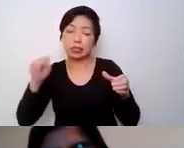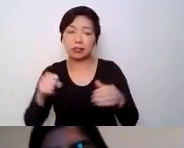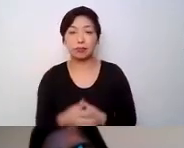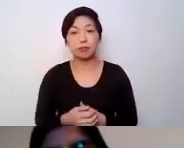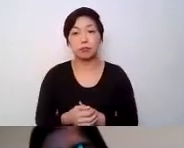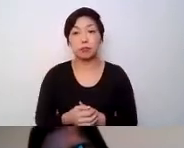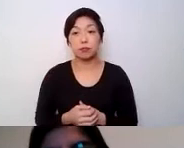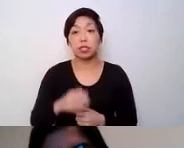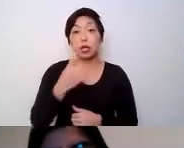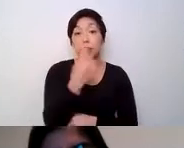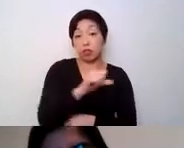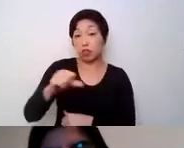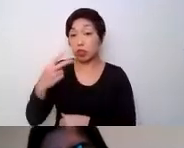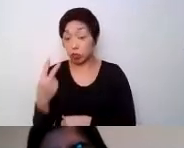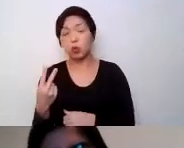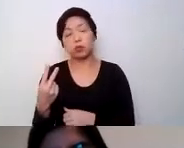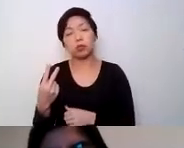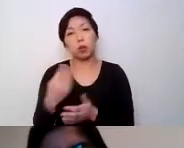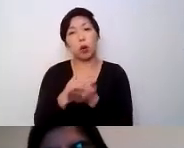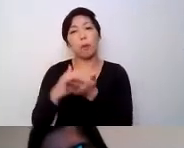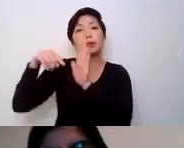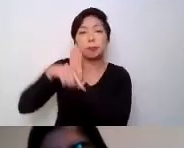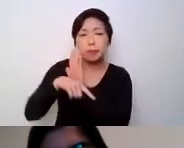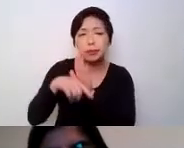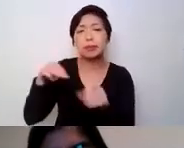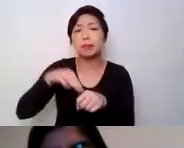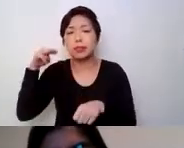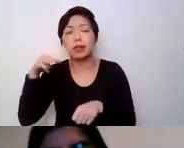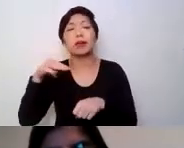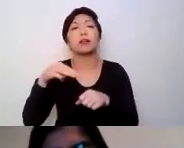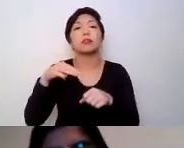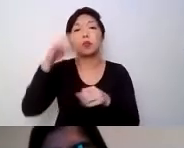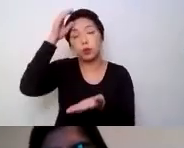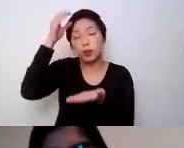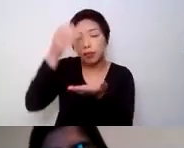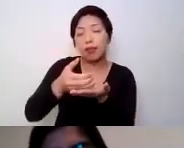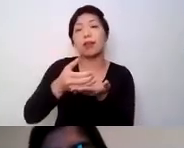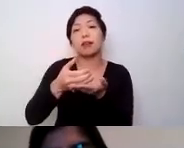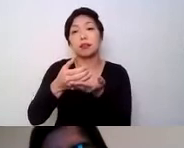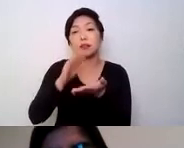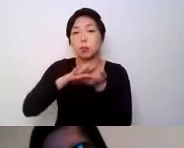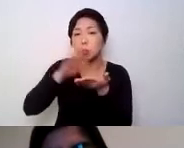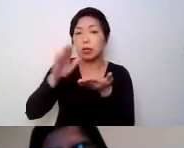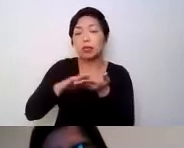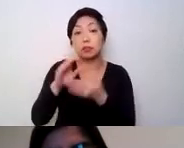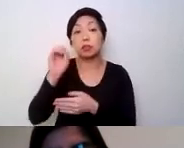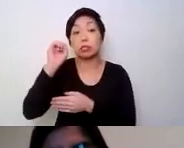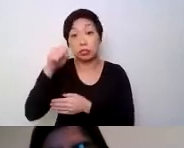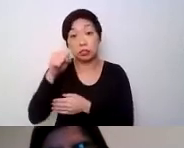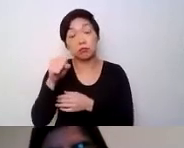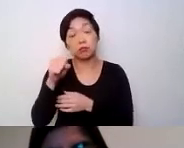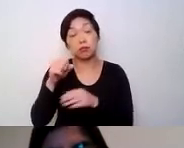92 várias pesquisas de mestrado dissertação publicações cada vez maiores a respeito dela